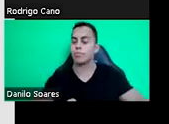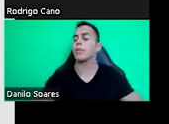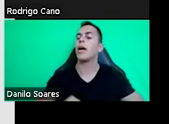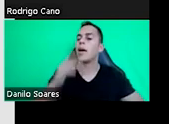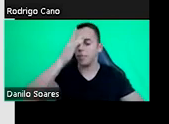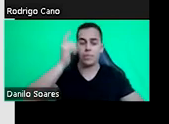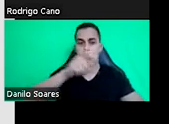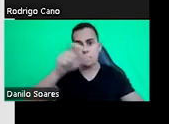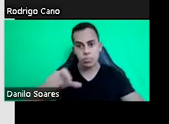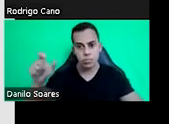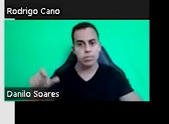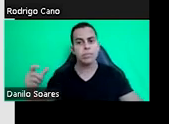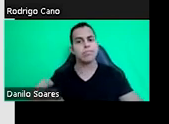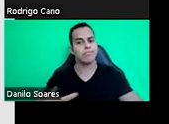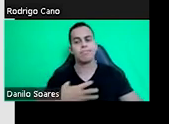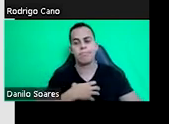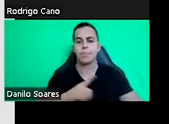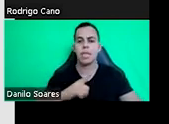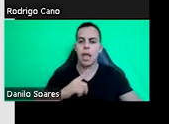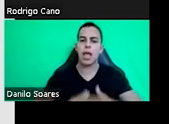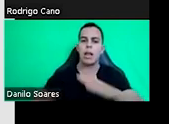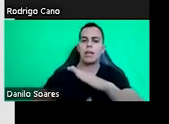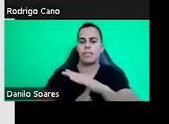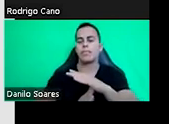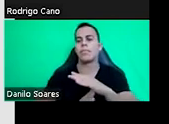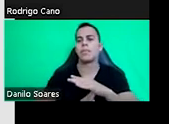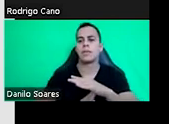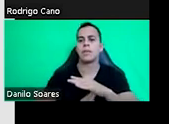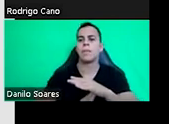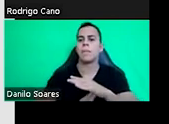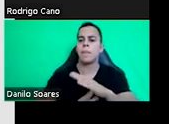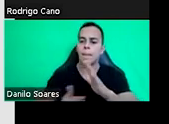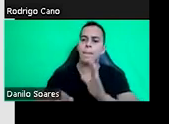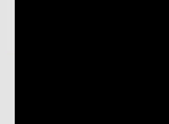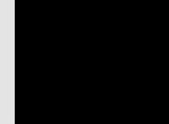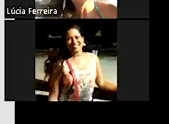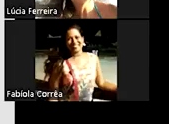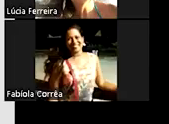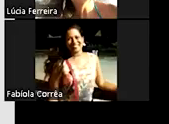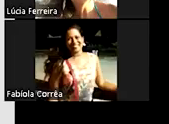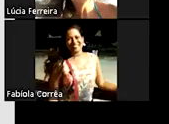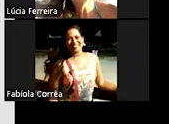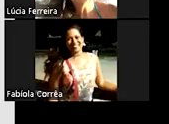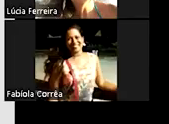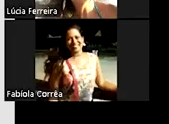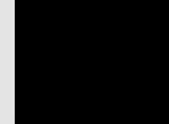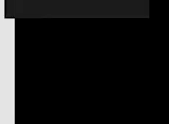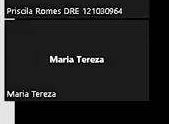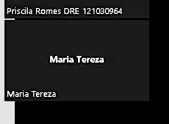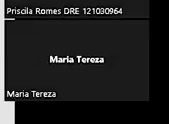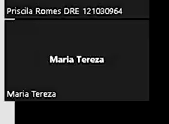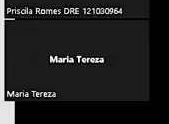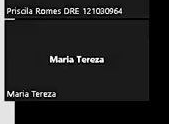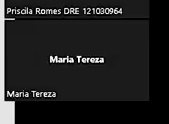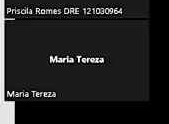indivíduos cruzem um limiar e passem a portar essa característica.